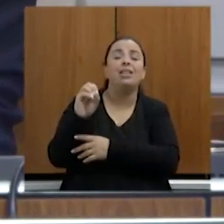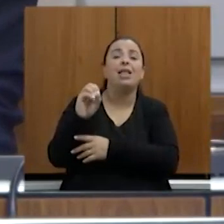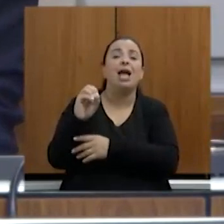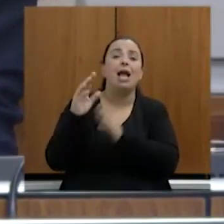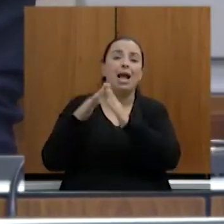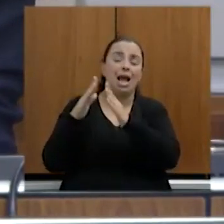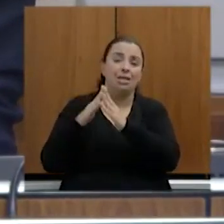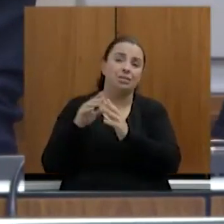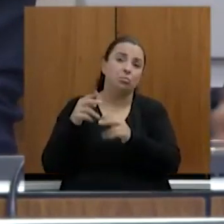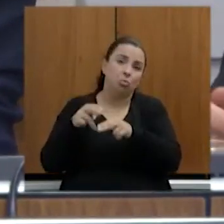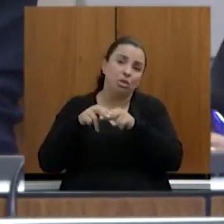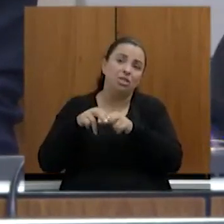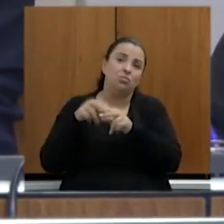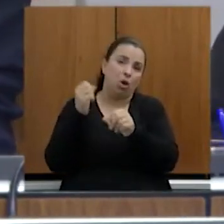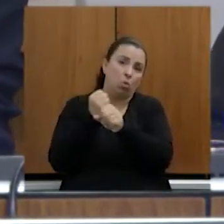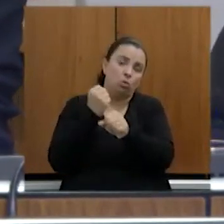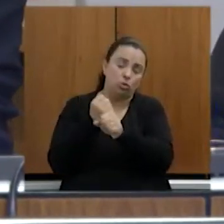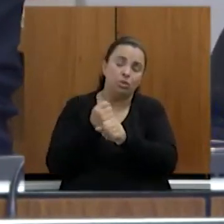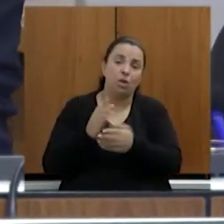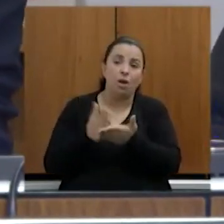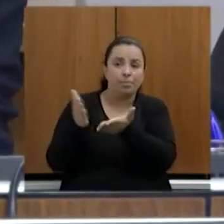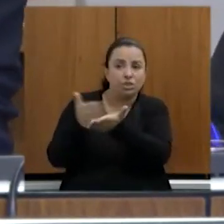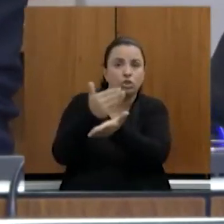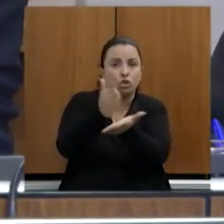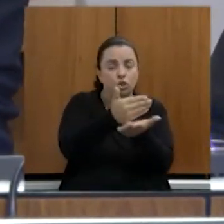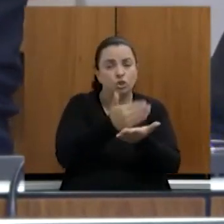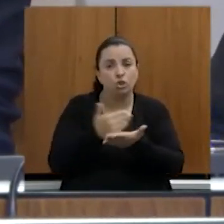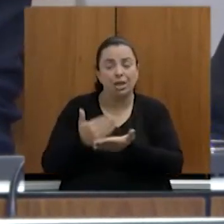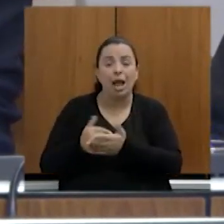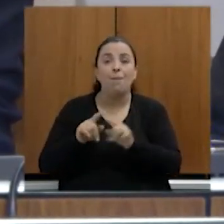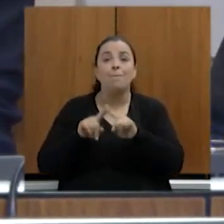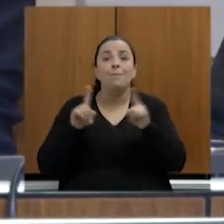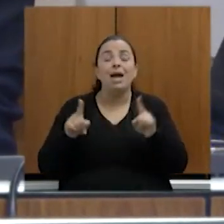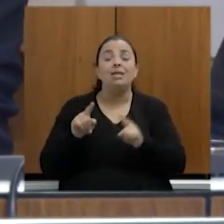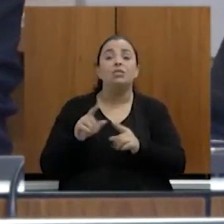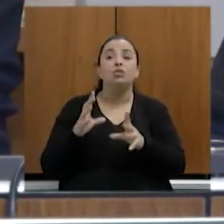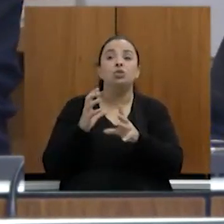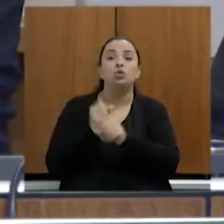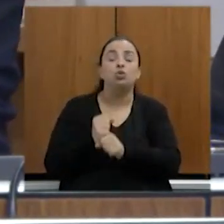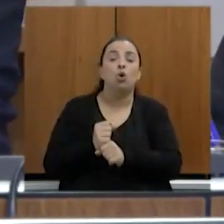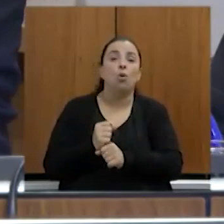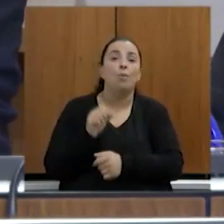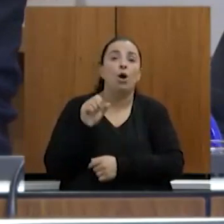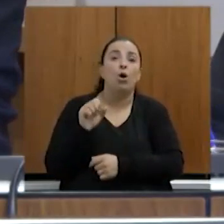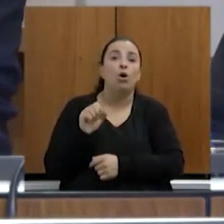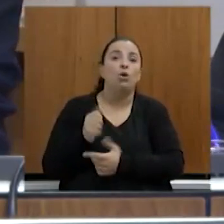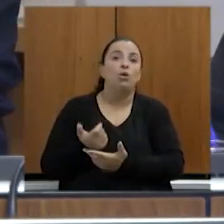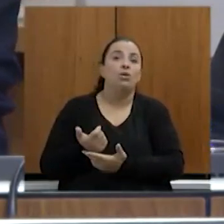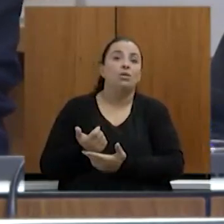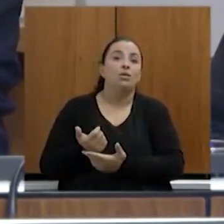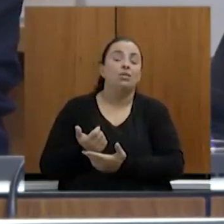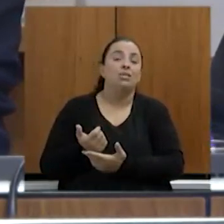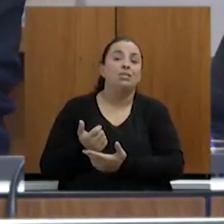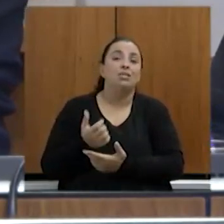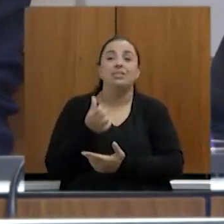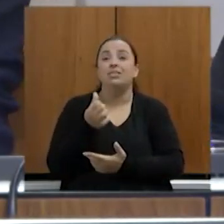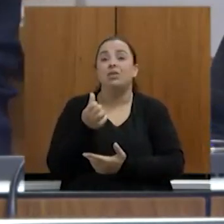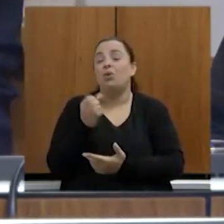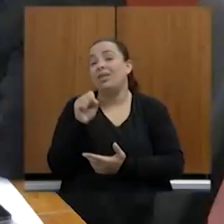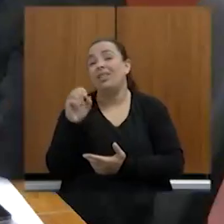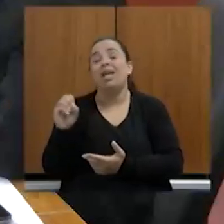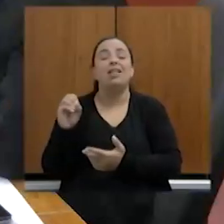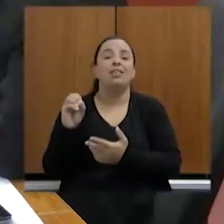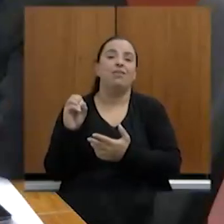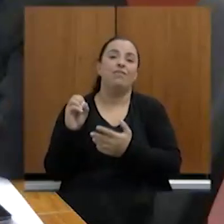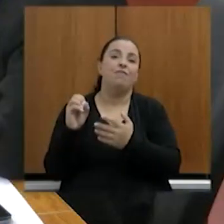inteiro não tem regularização fundiária a população tá lá mais de 30 a 40 anos sem regularização fundiária Mas com toda a infraestrutura instalada Cemig